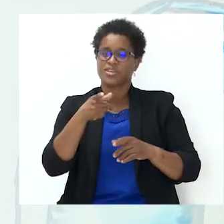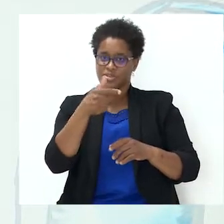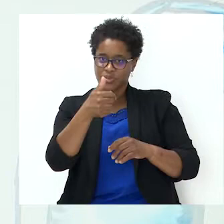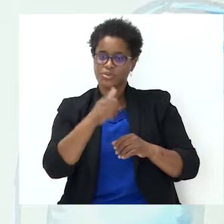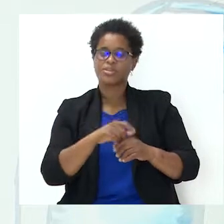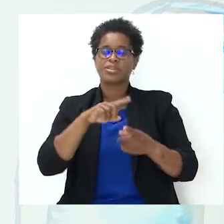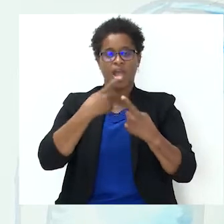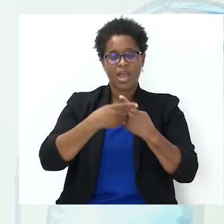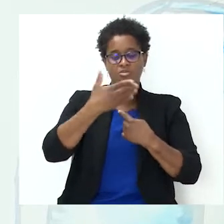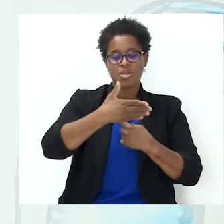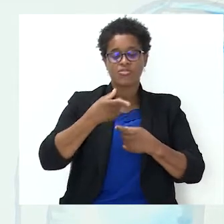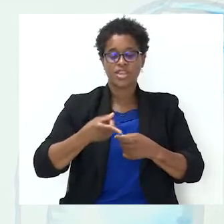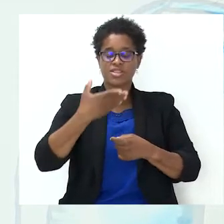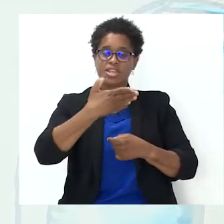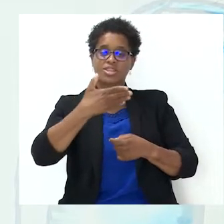mesmo, de